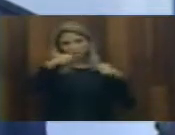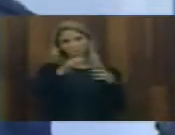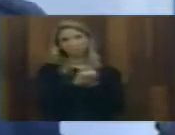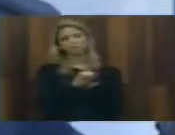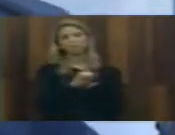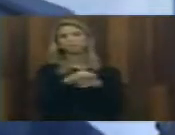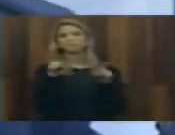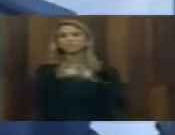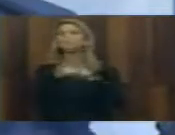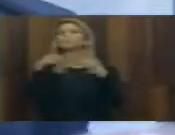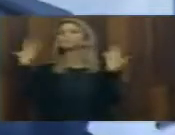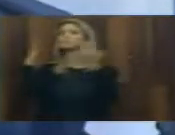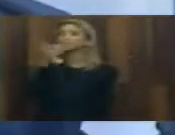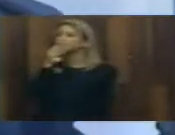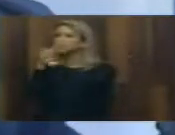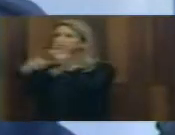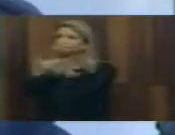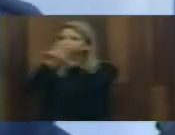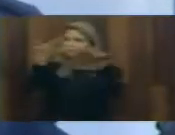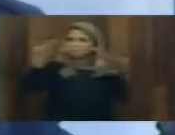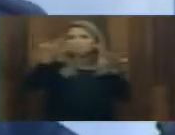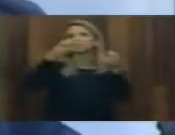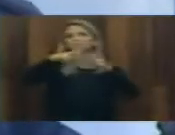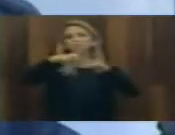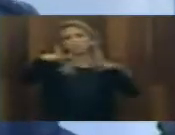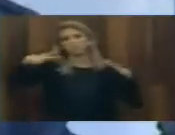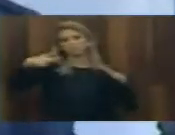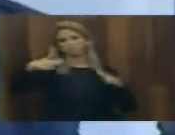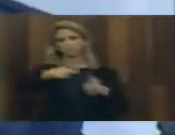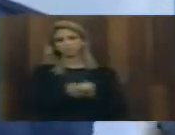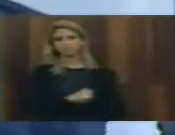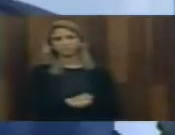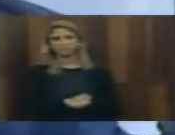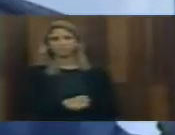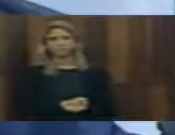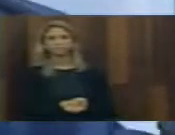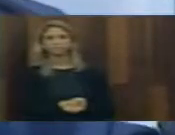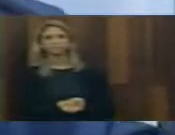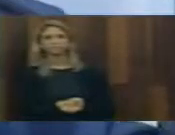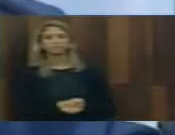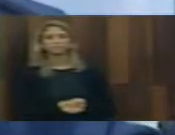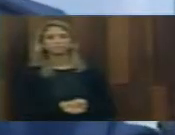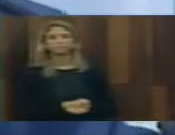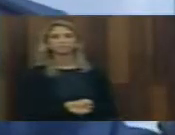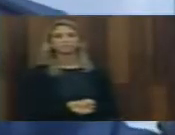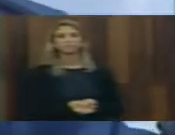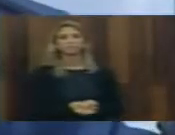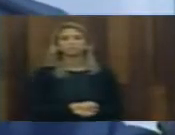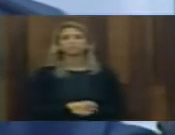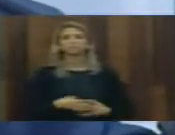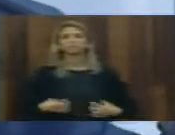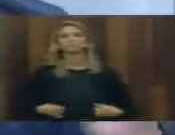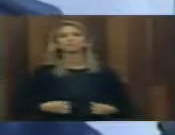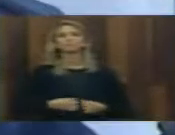saúdo todos os presentes, todas as presentes na assistência hoje. Senhor presidente,